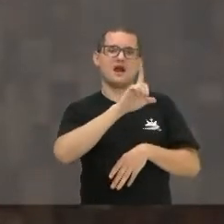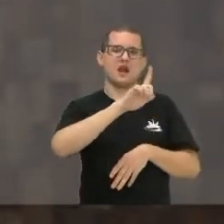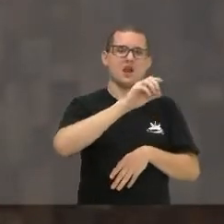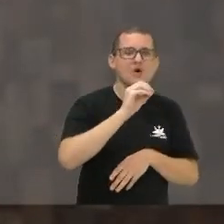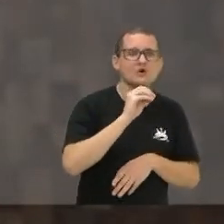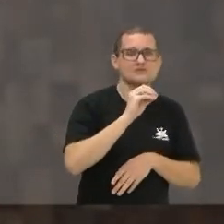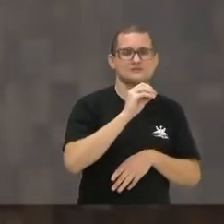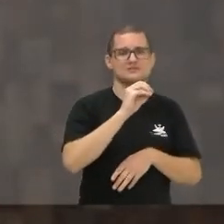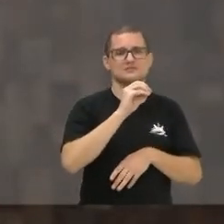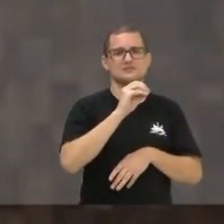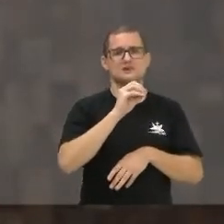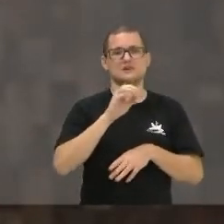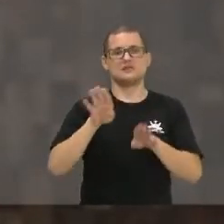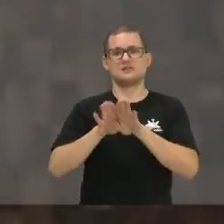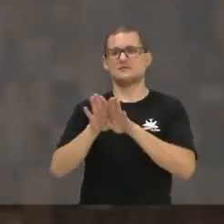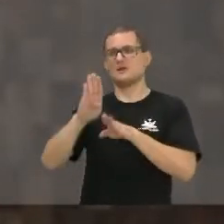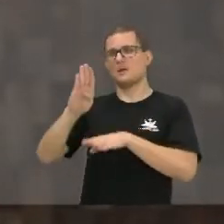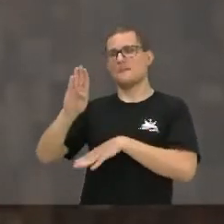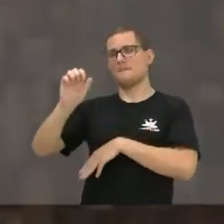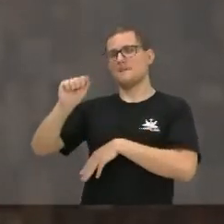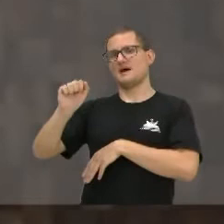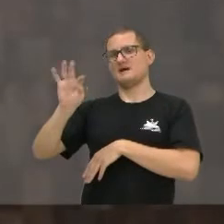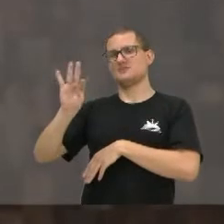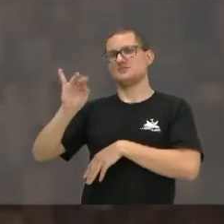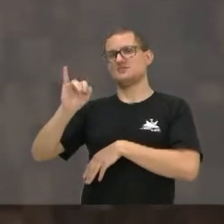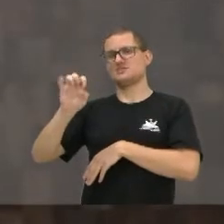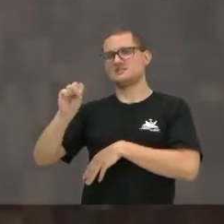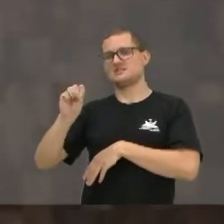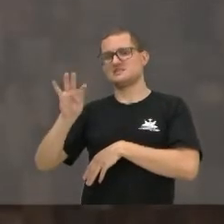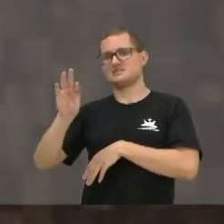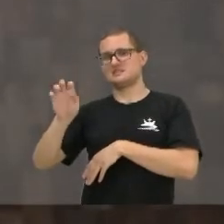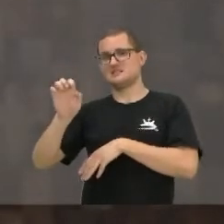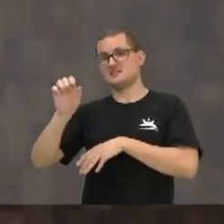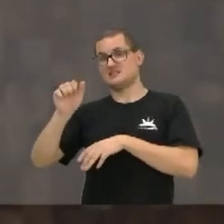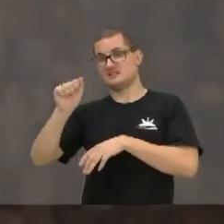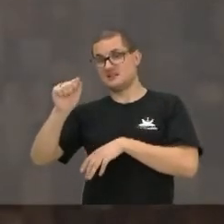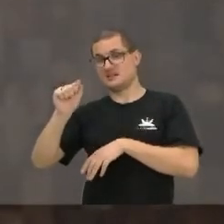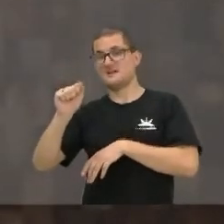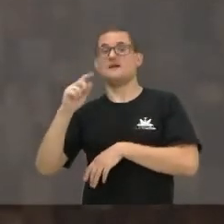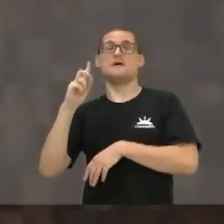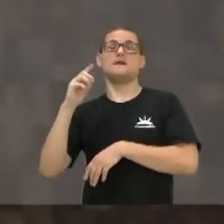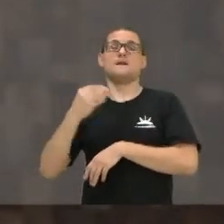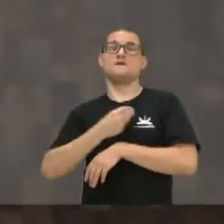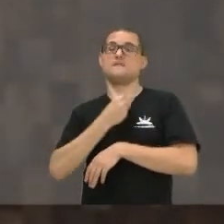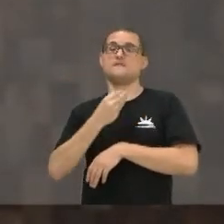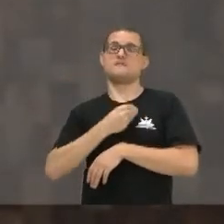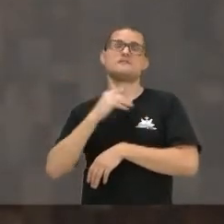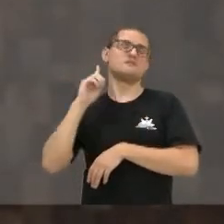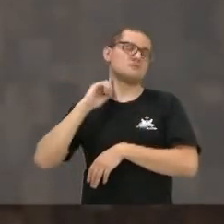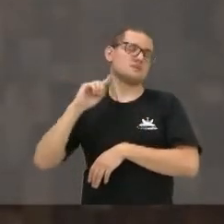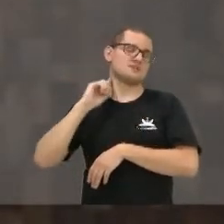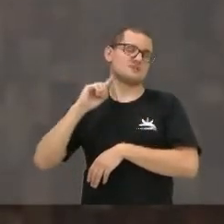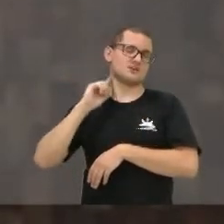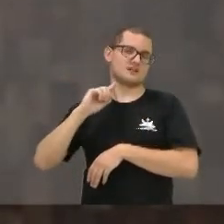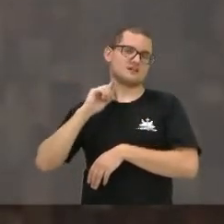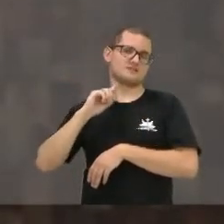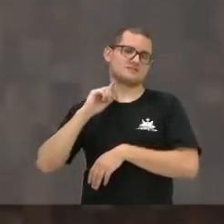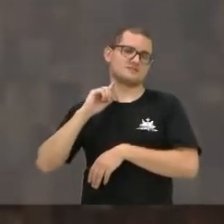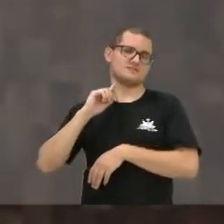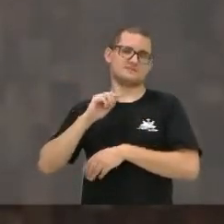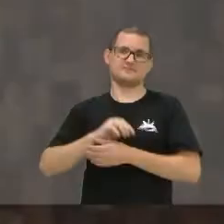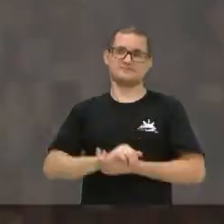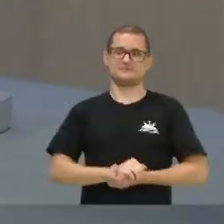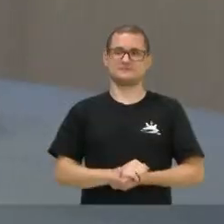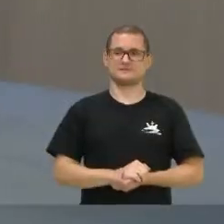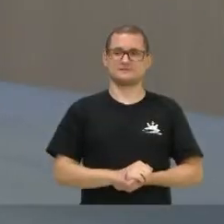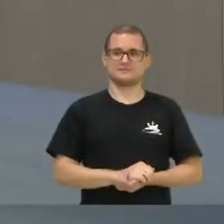batista nos acompanhando em joão monlevade minas gerais nos acompanhando pela parabólica que tal